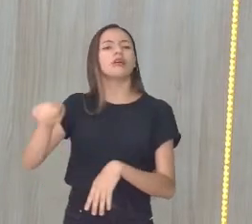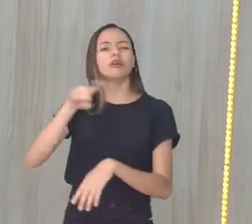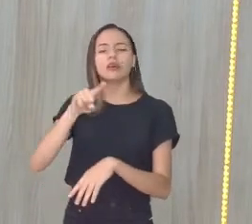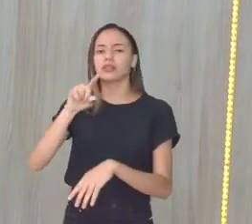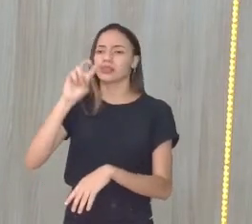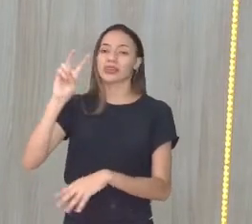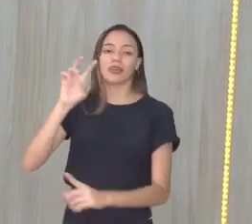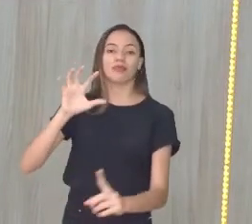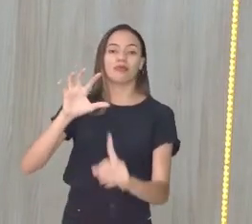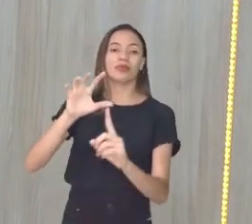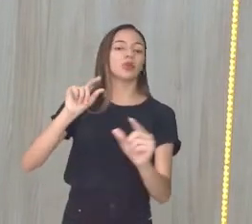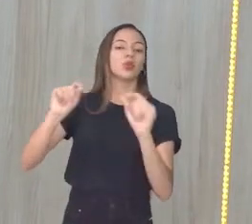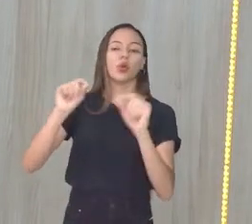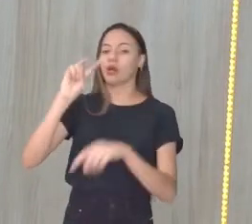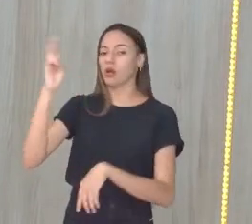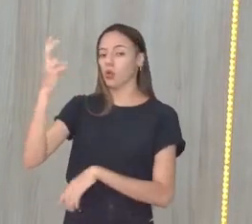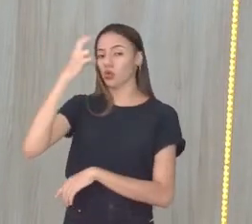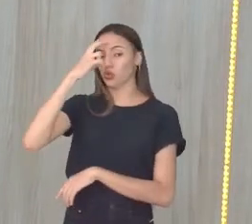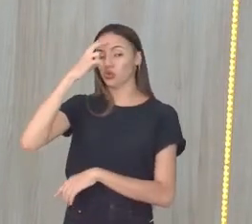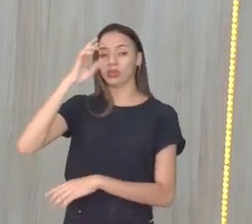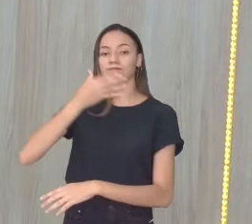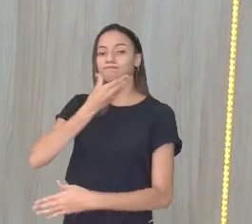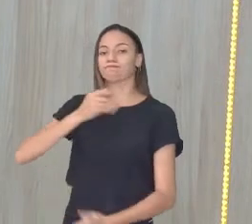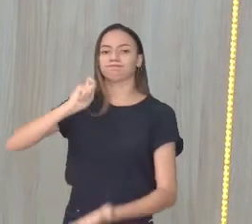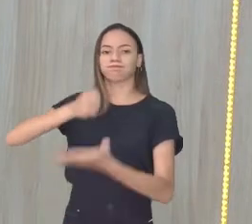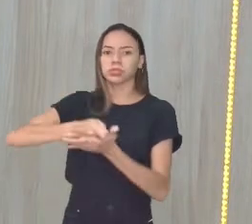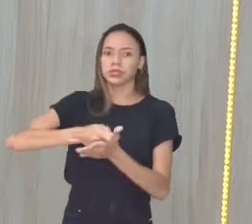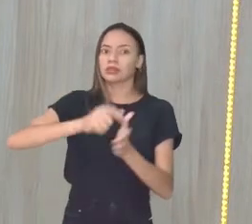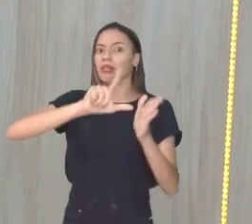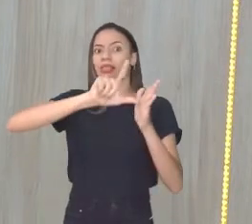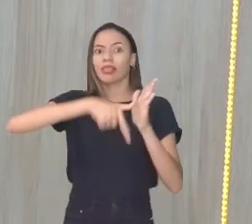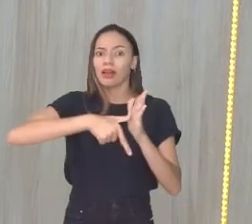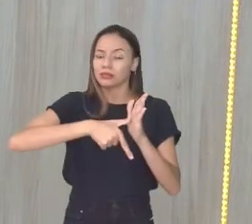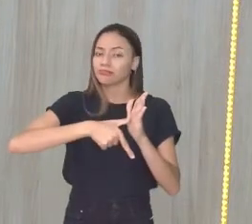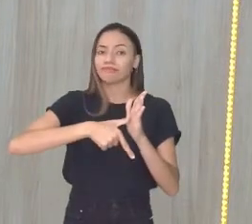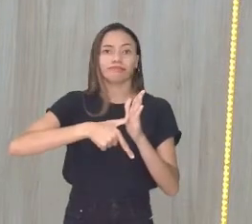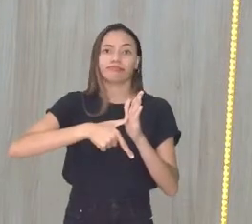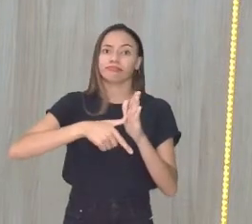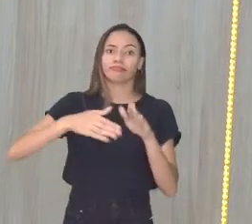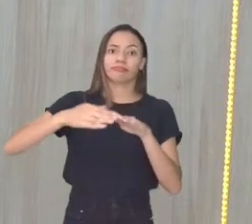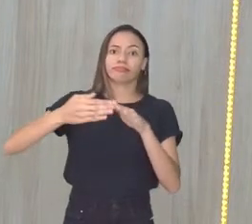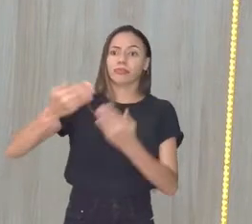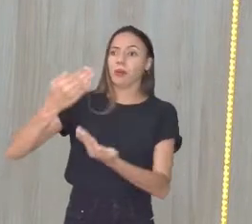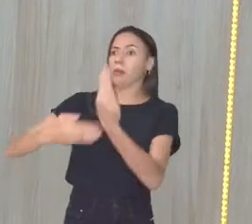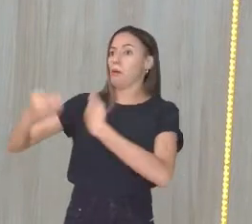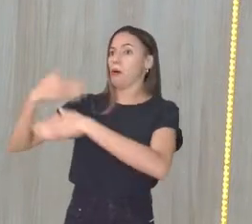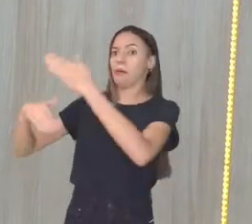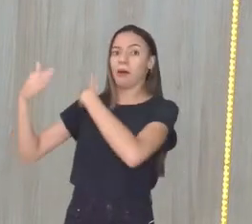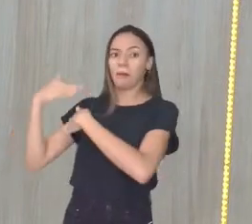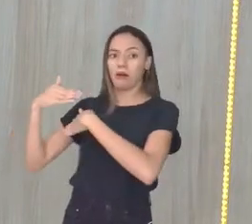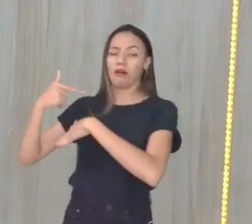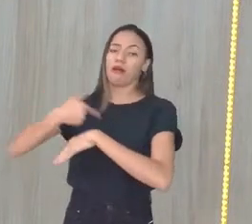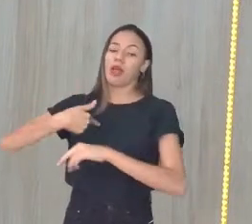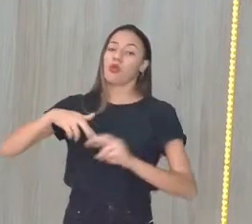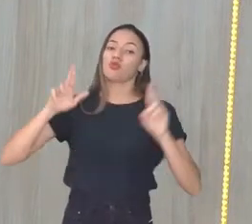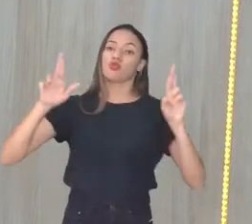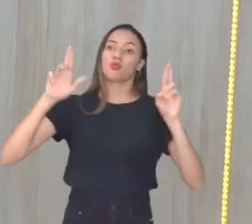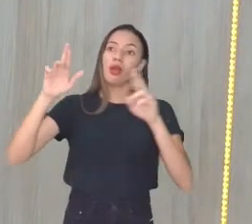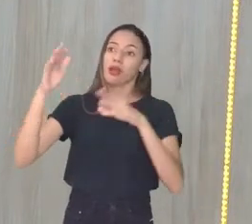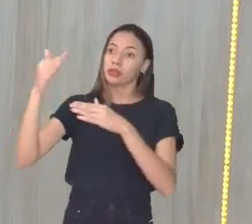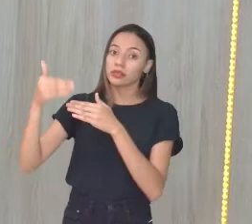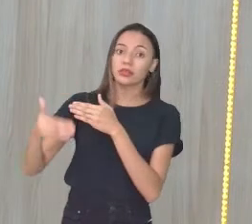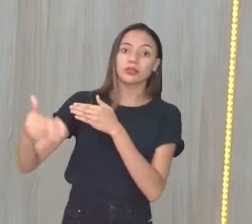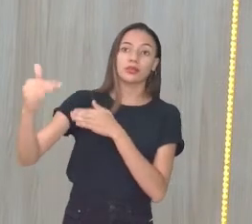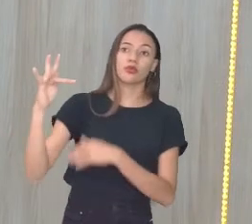cultura machista atrasada e que ao longo do tempo, e muito em breve, se Deus quiser, isso vai estar já